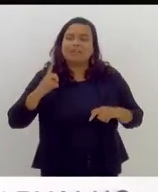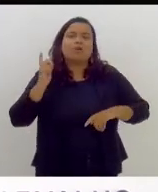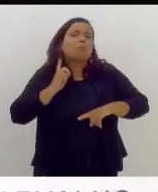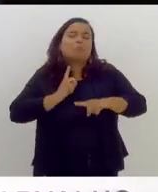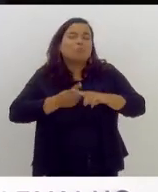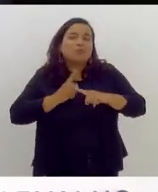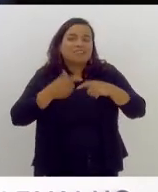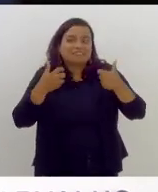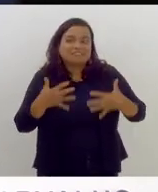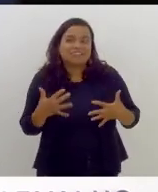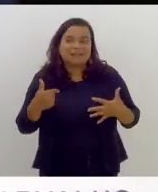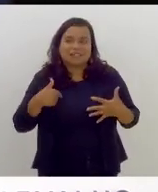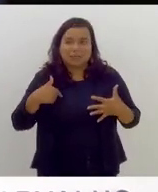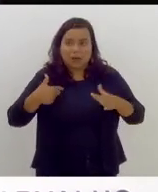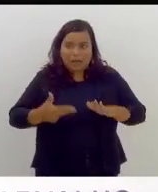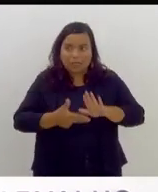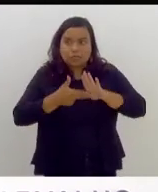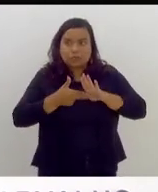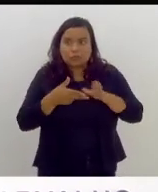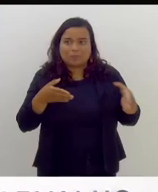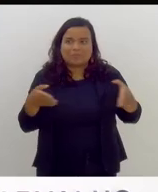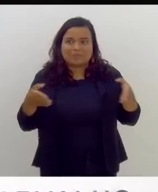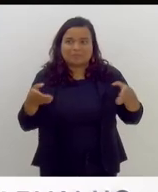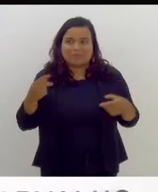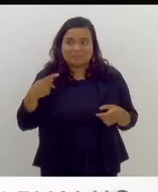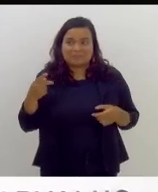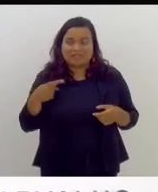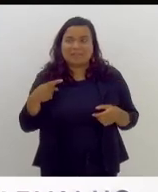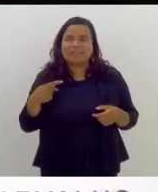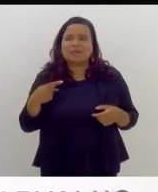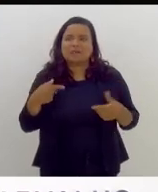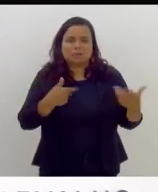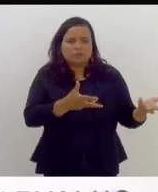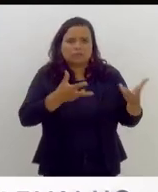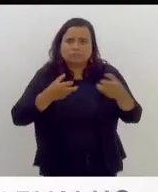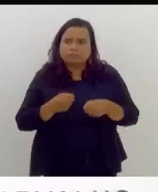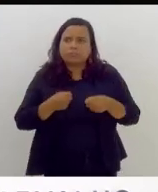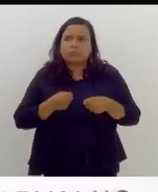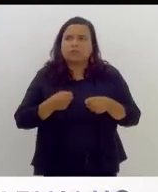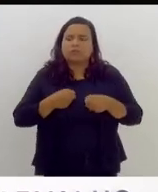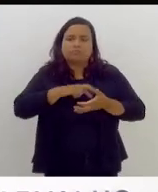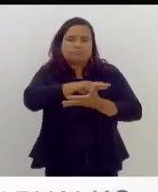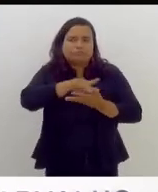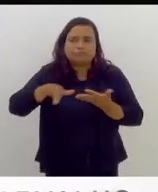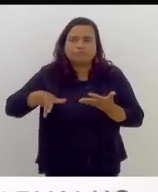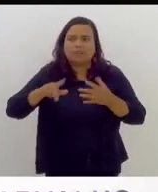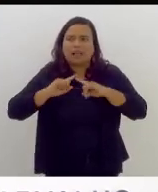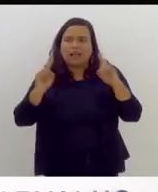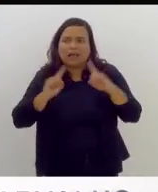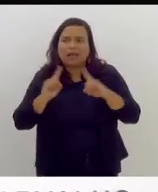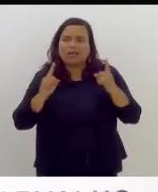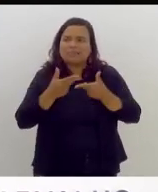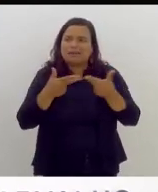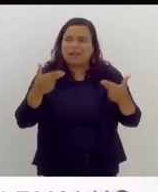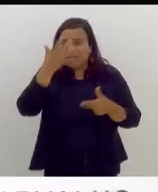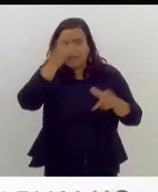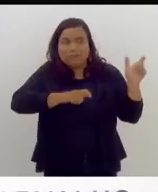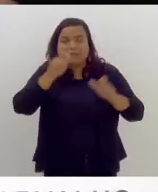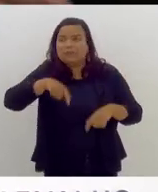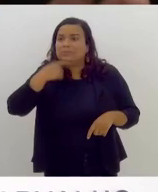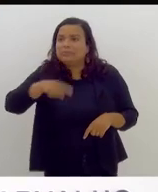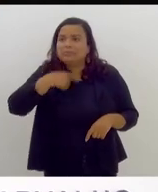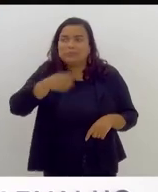porque eu, assim que assumi meu mandato aqui, o que eu recebi de demandas e reclamações de pessoas que não